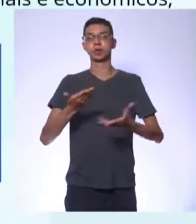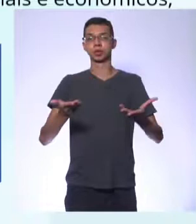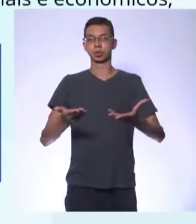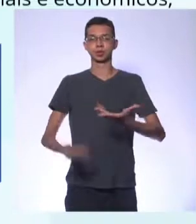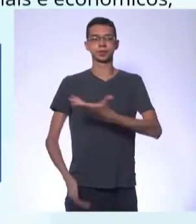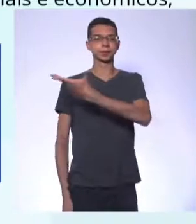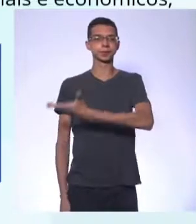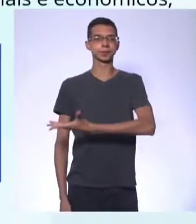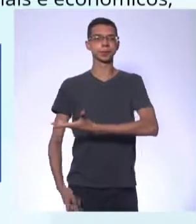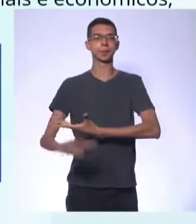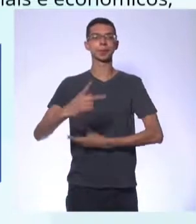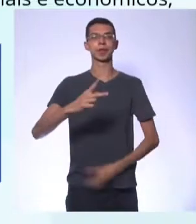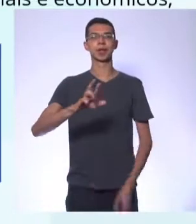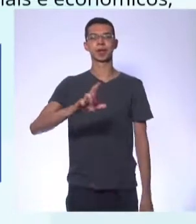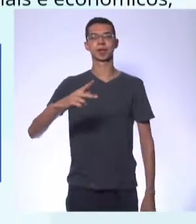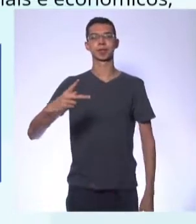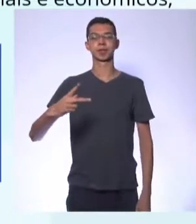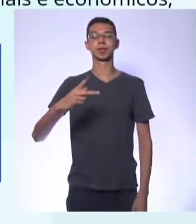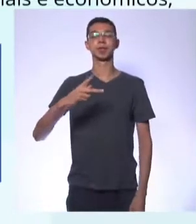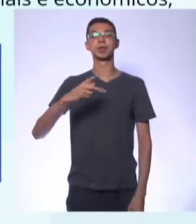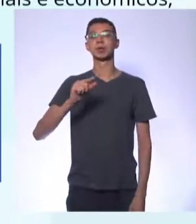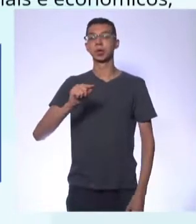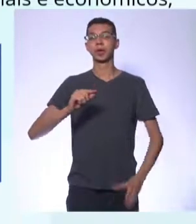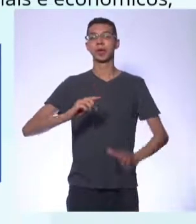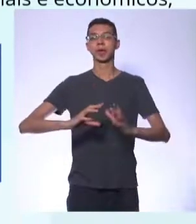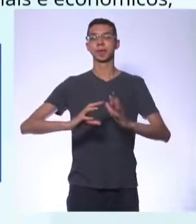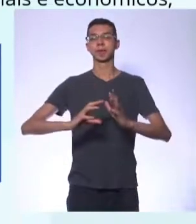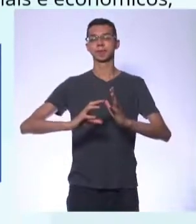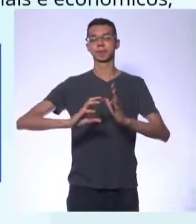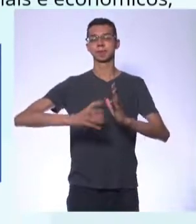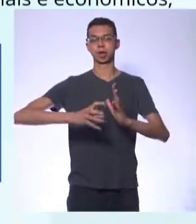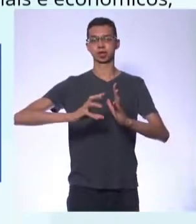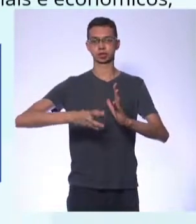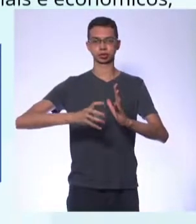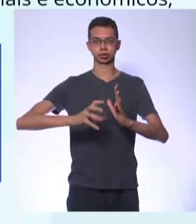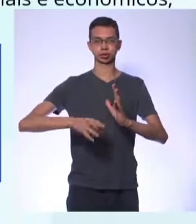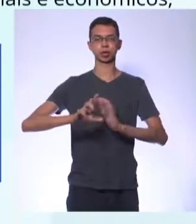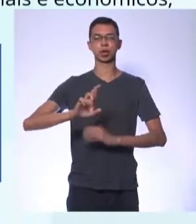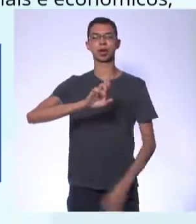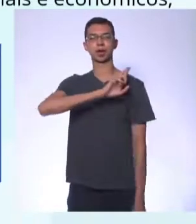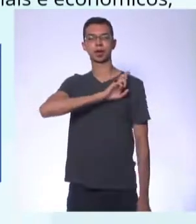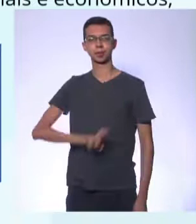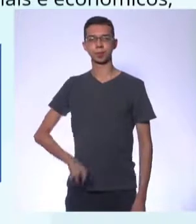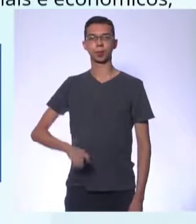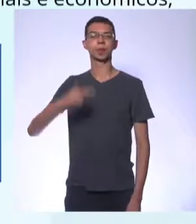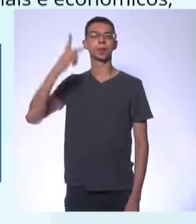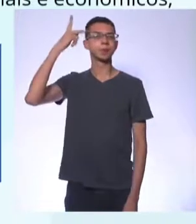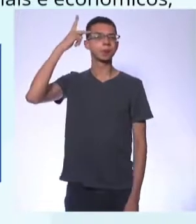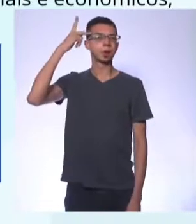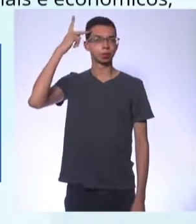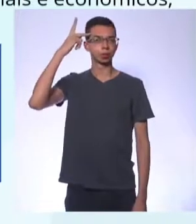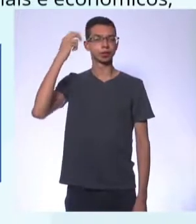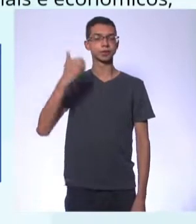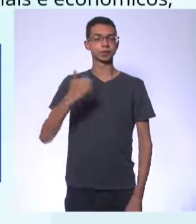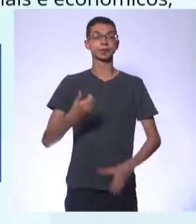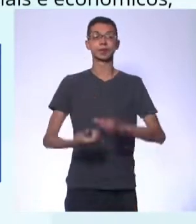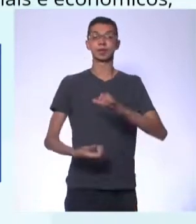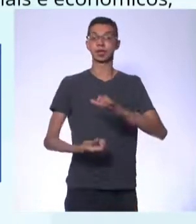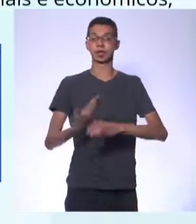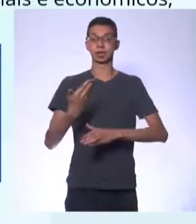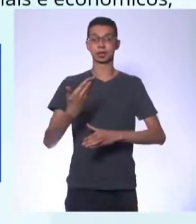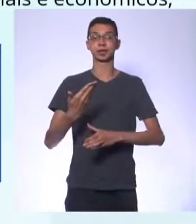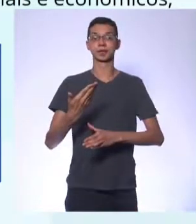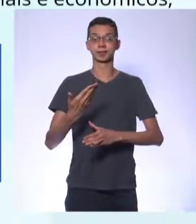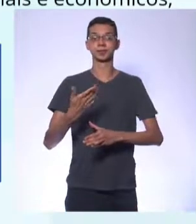o Partido Republicano Paulista. Então, são esses grupos que vão formar esse primeiro partido aí, que tem na cartilha